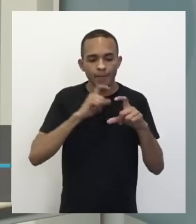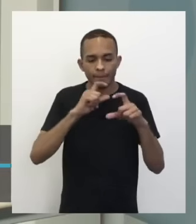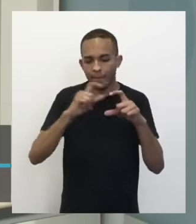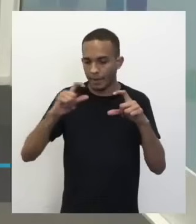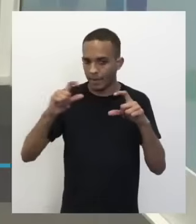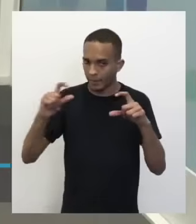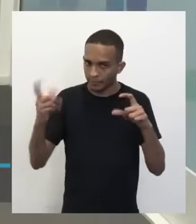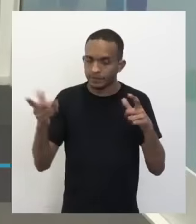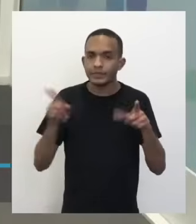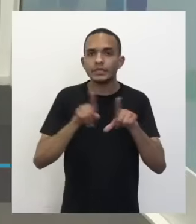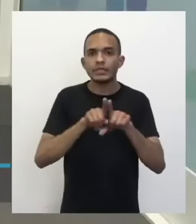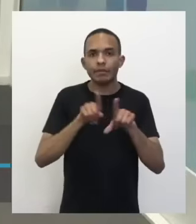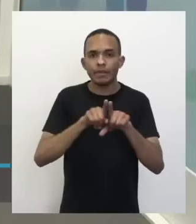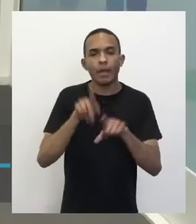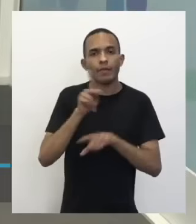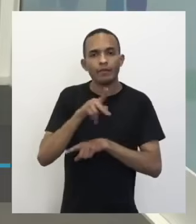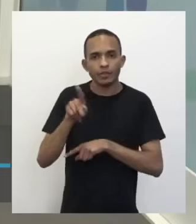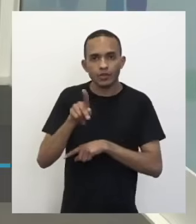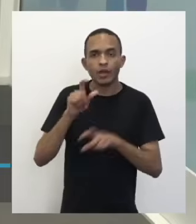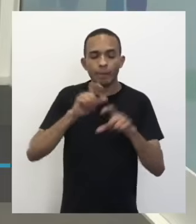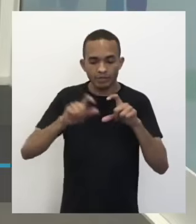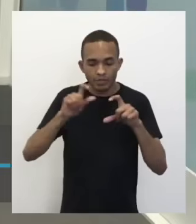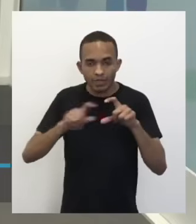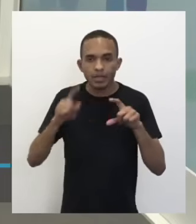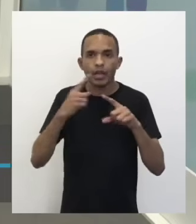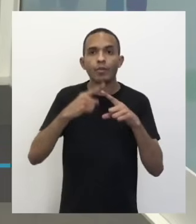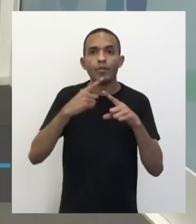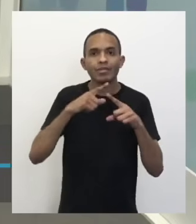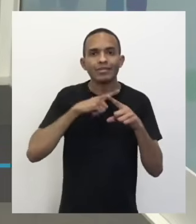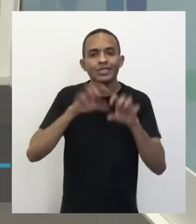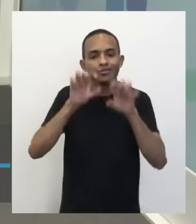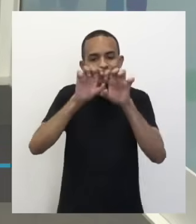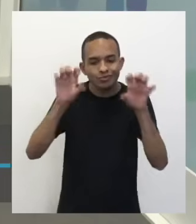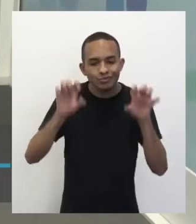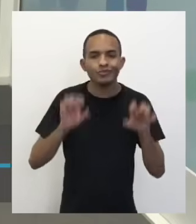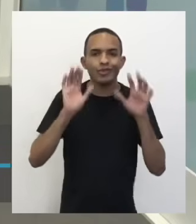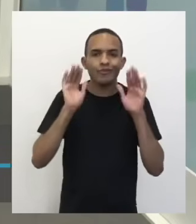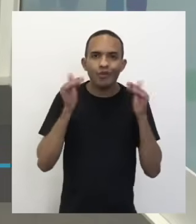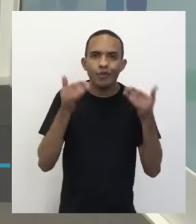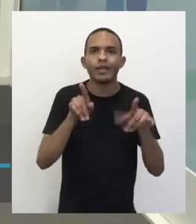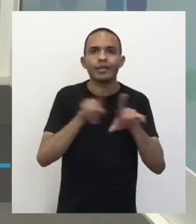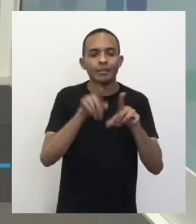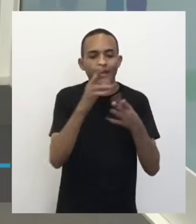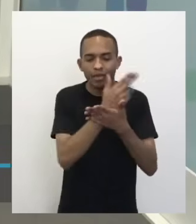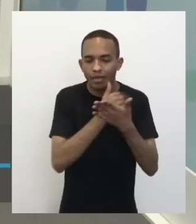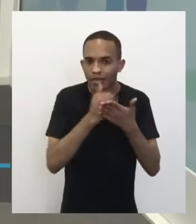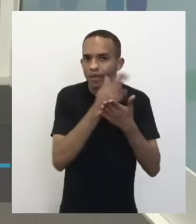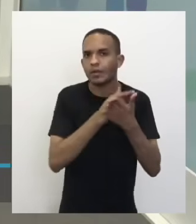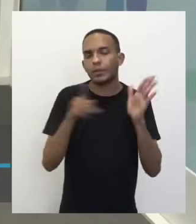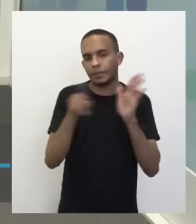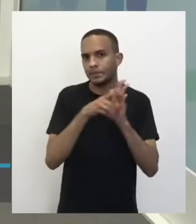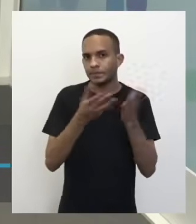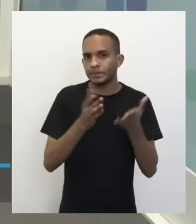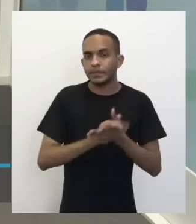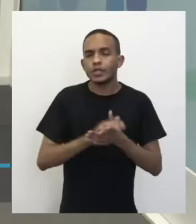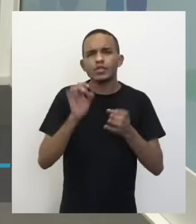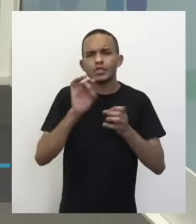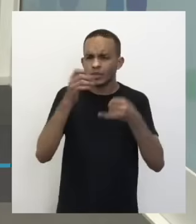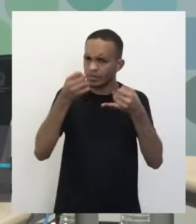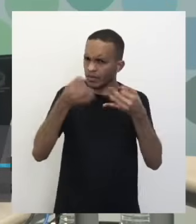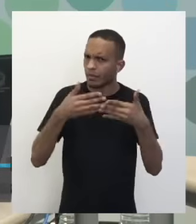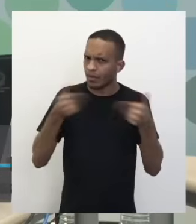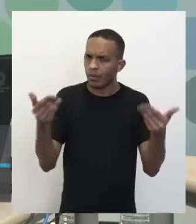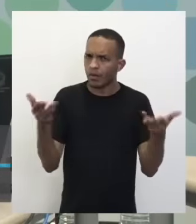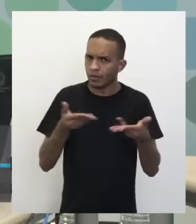A Pro Rosana também colocou tirinha, pois há uma estrutura específica, quadrinhos, humor, desenhos. Ok. Então vamos só esclarecer uma coisinha